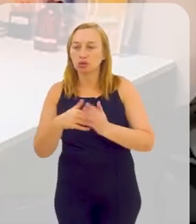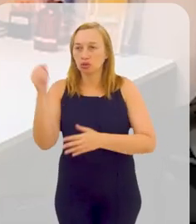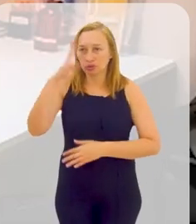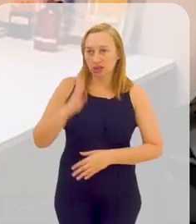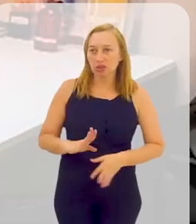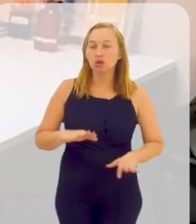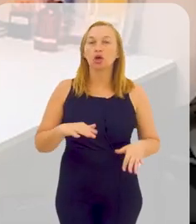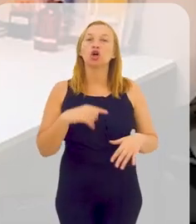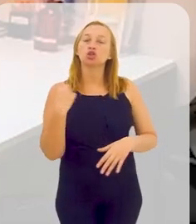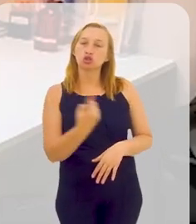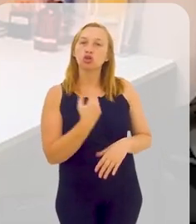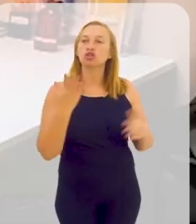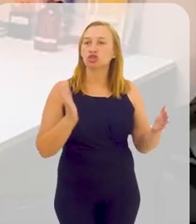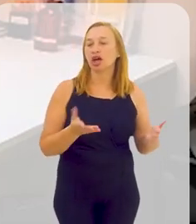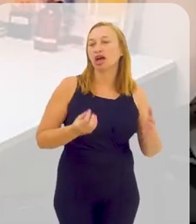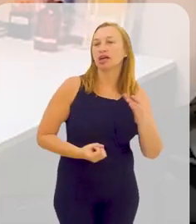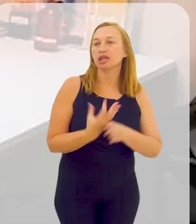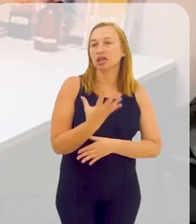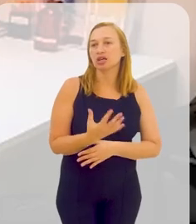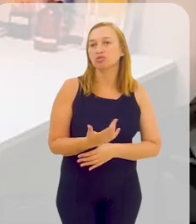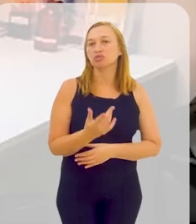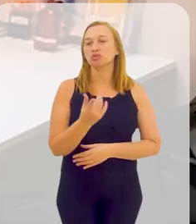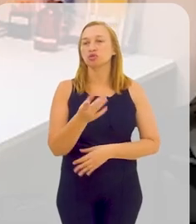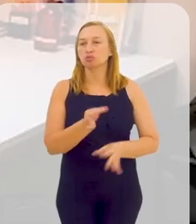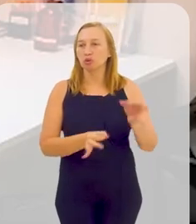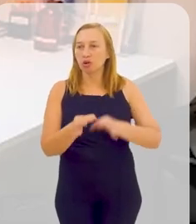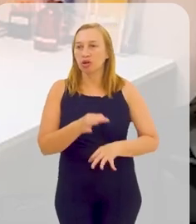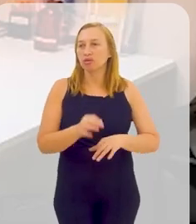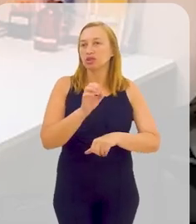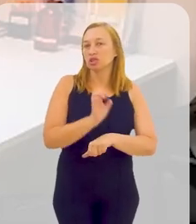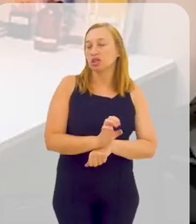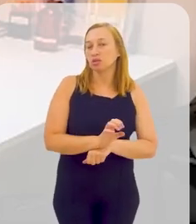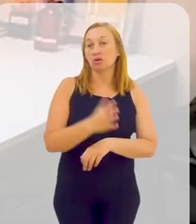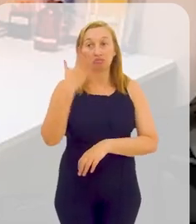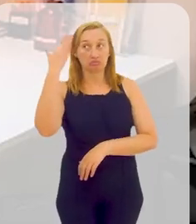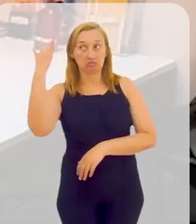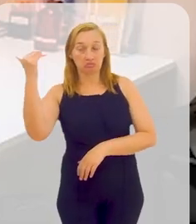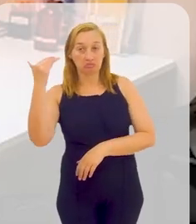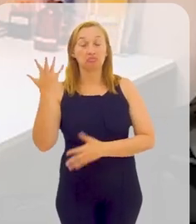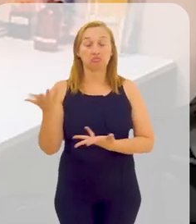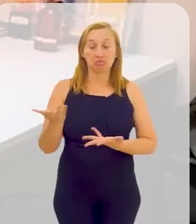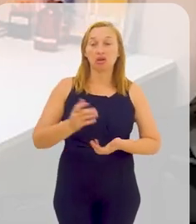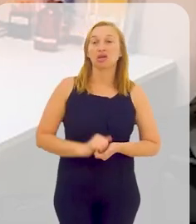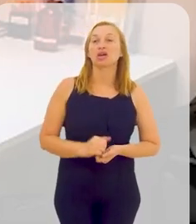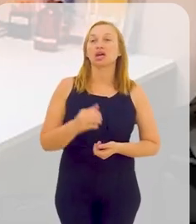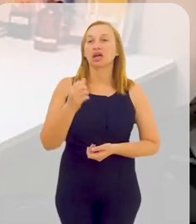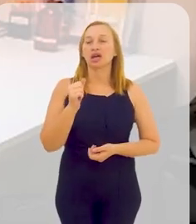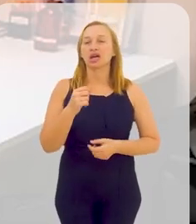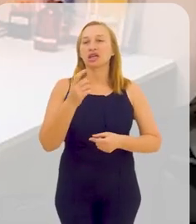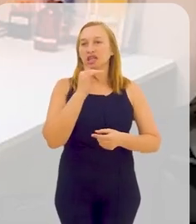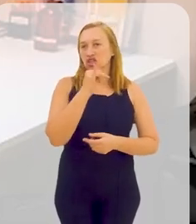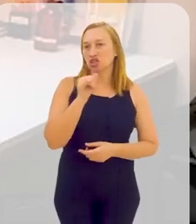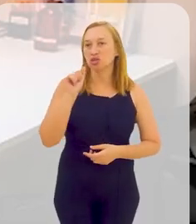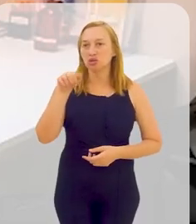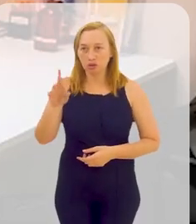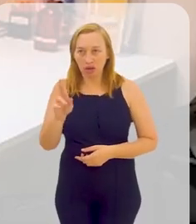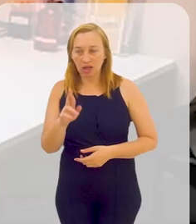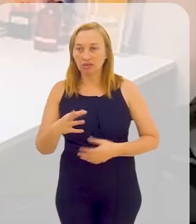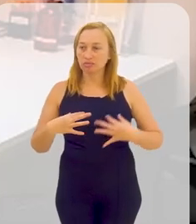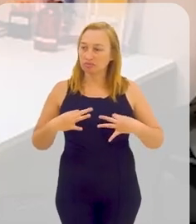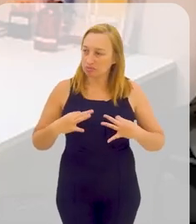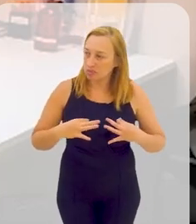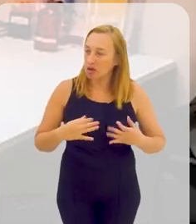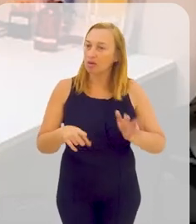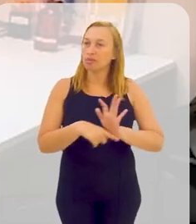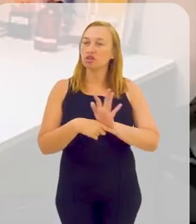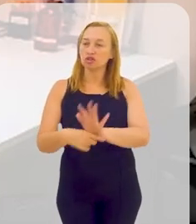no resto do Brasil nós já construímos programas Estaduais de sucesso energia solar então nós estamos à disposição